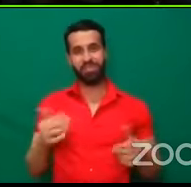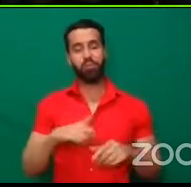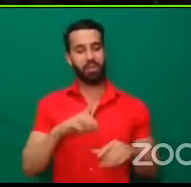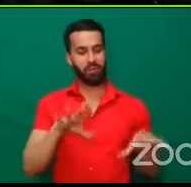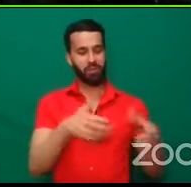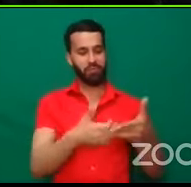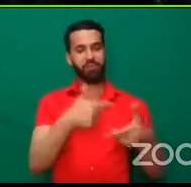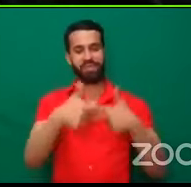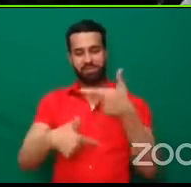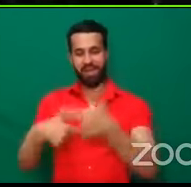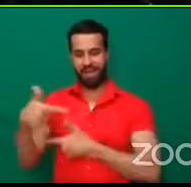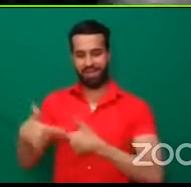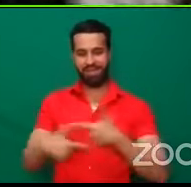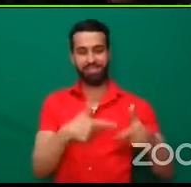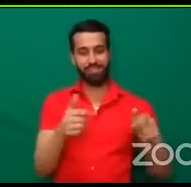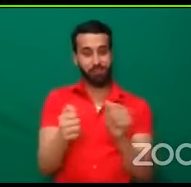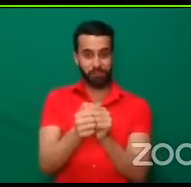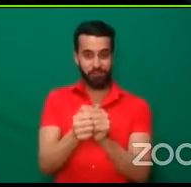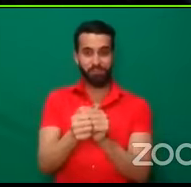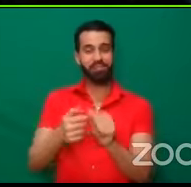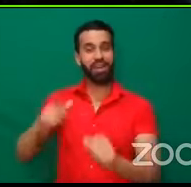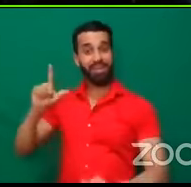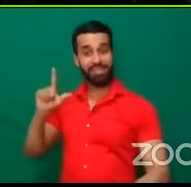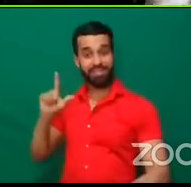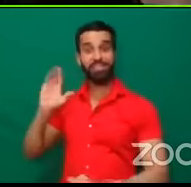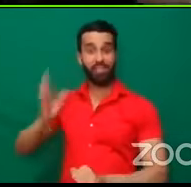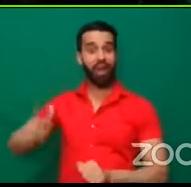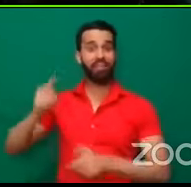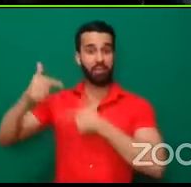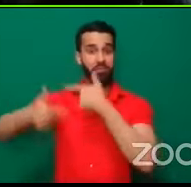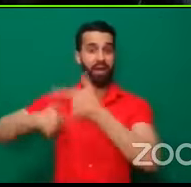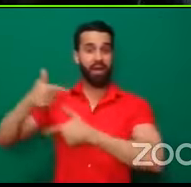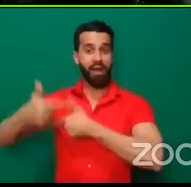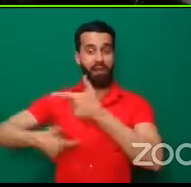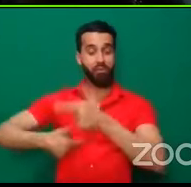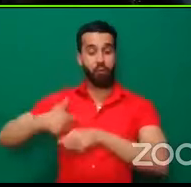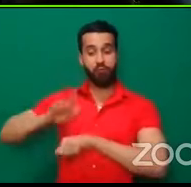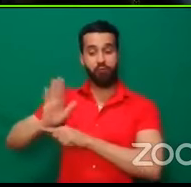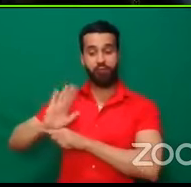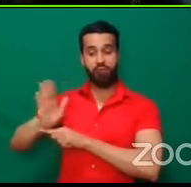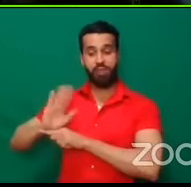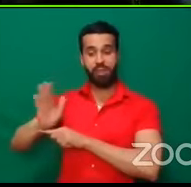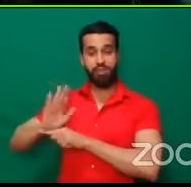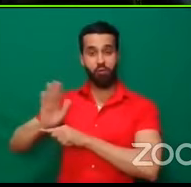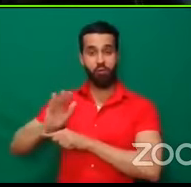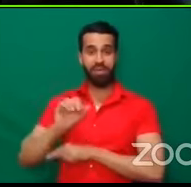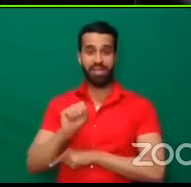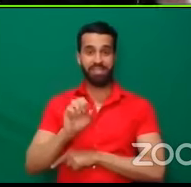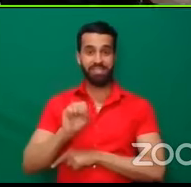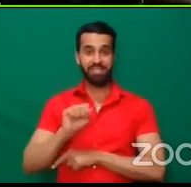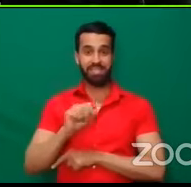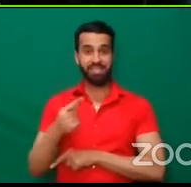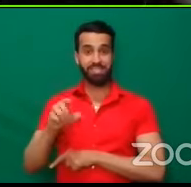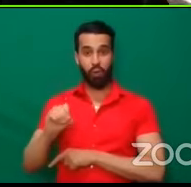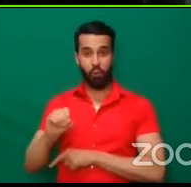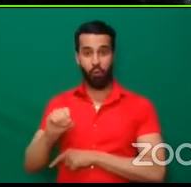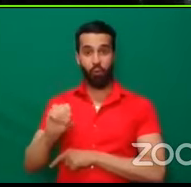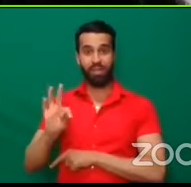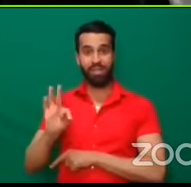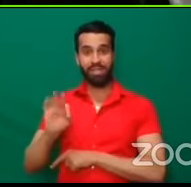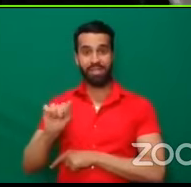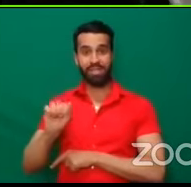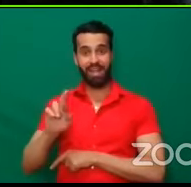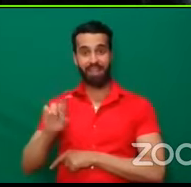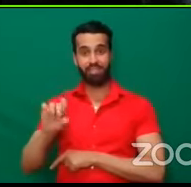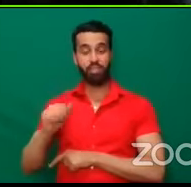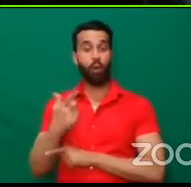comigo no Máquina, eles já trabalharam, muitos deles já trabalharam num curta anterior meu, que é o Sessão da Tarde Roqueiro, que é uma